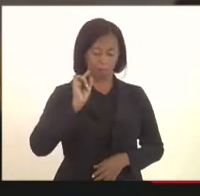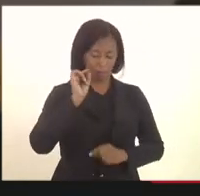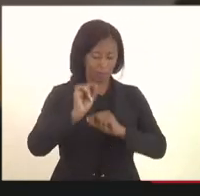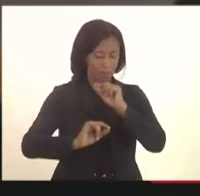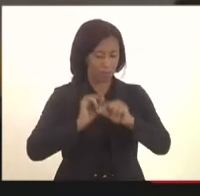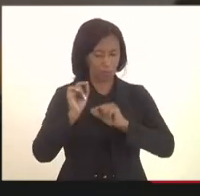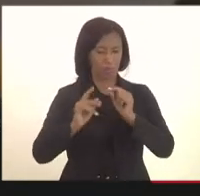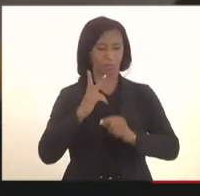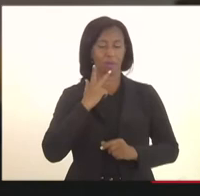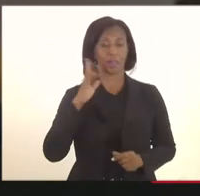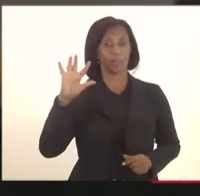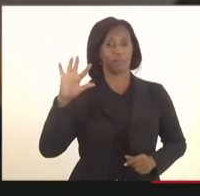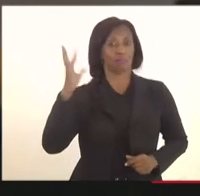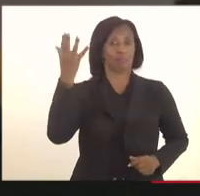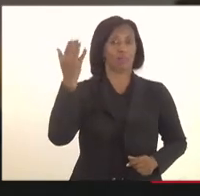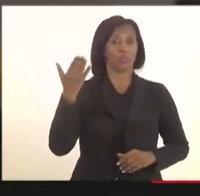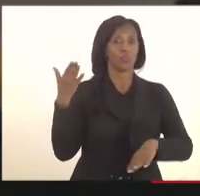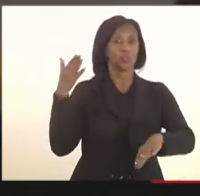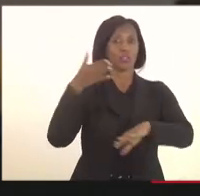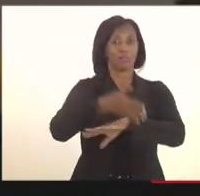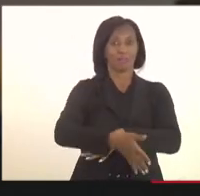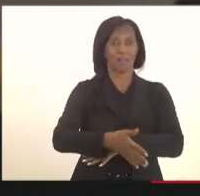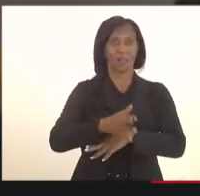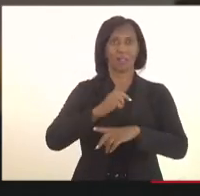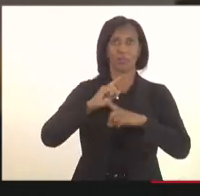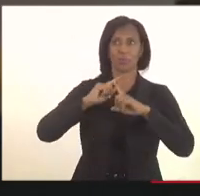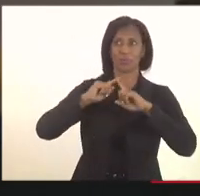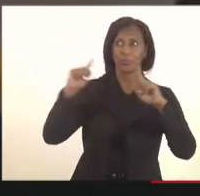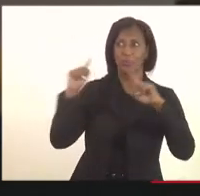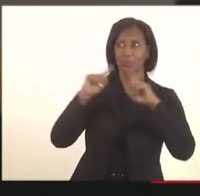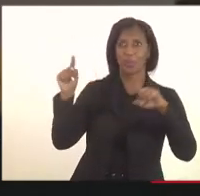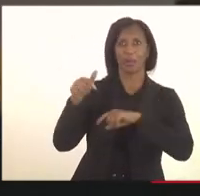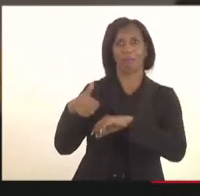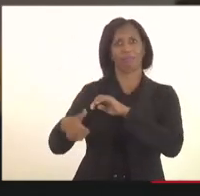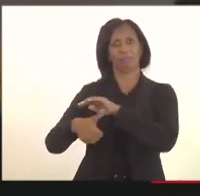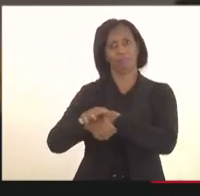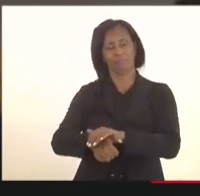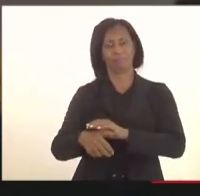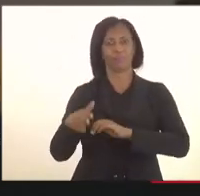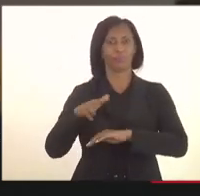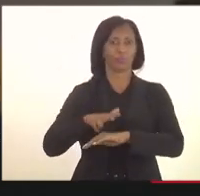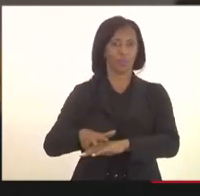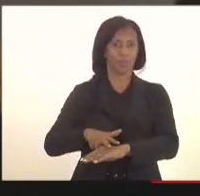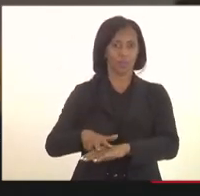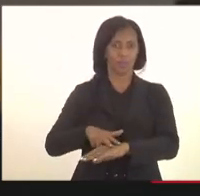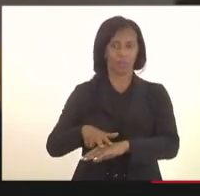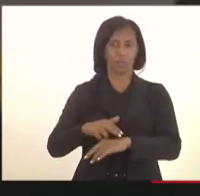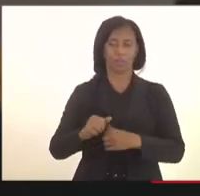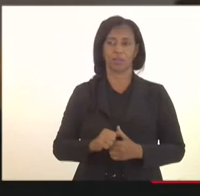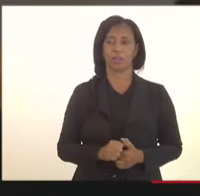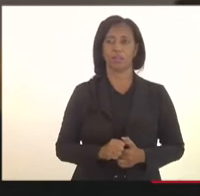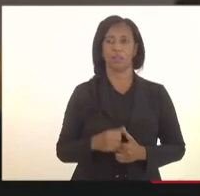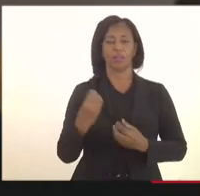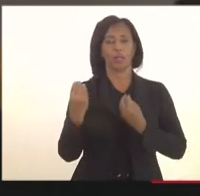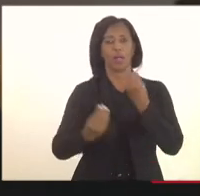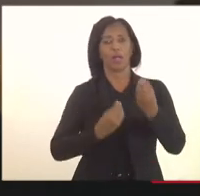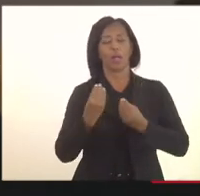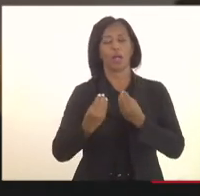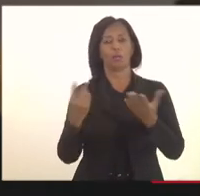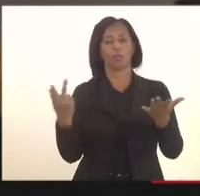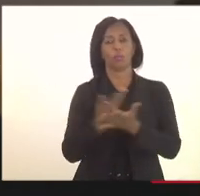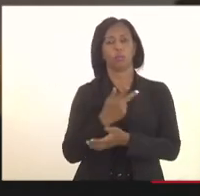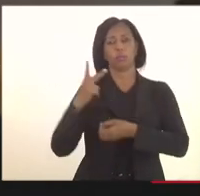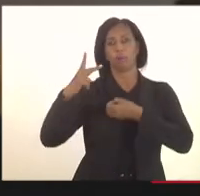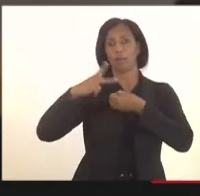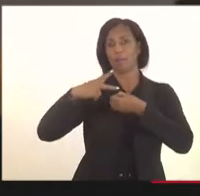senhor disse, essa decisão de entrar com a questão de questionar essa questão de tartaruga verde junto ao MP foi feita pela Petrobras